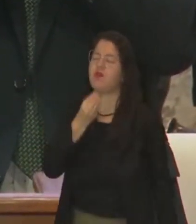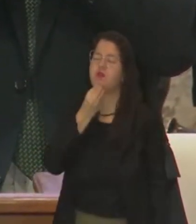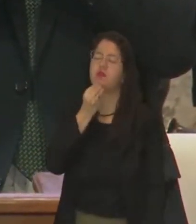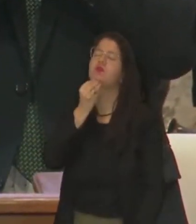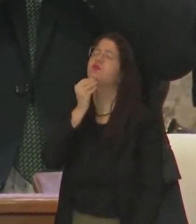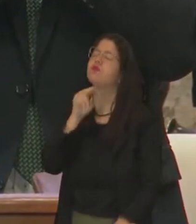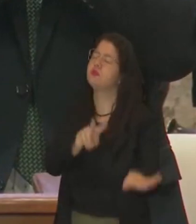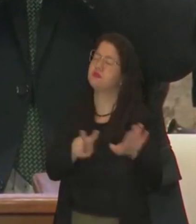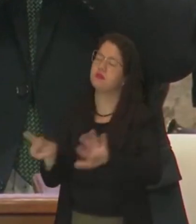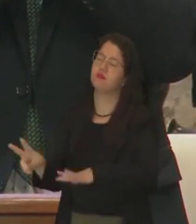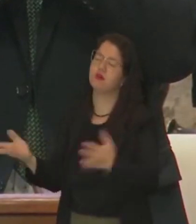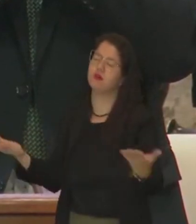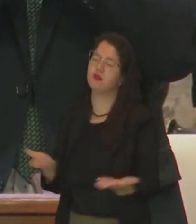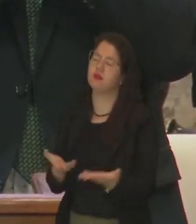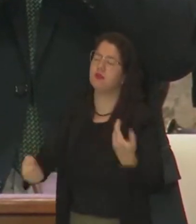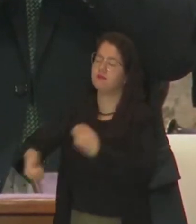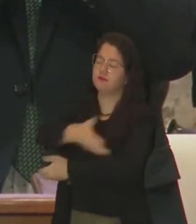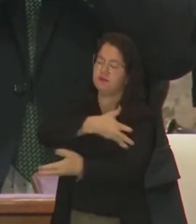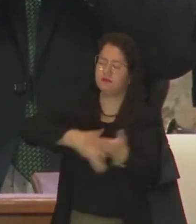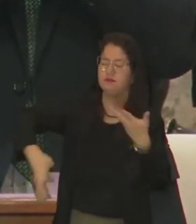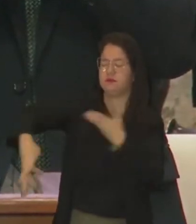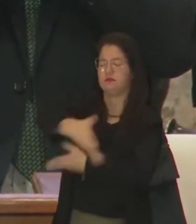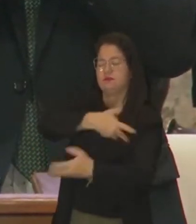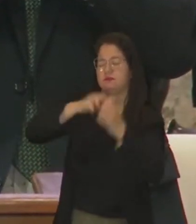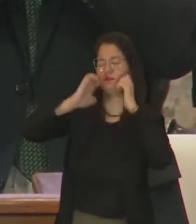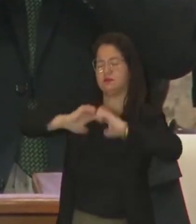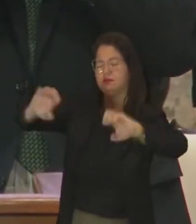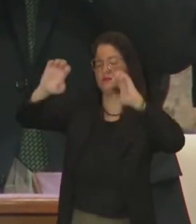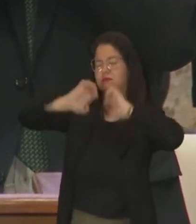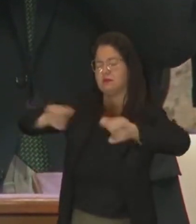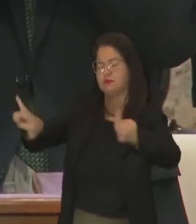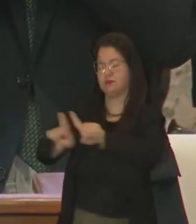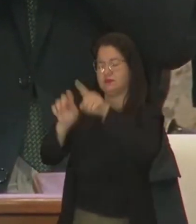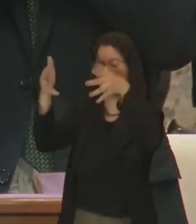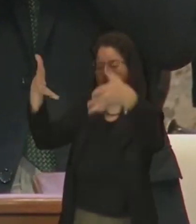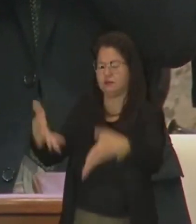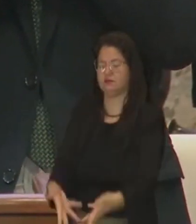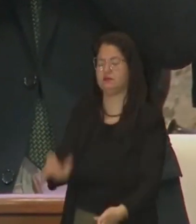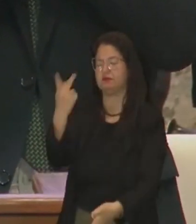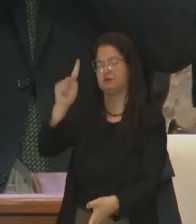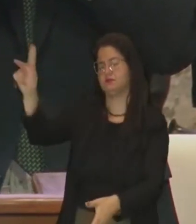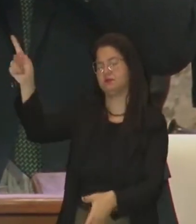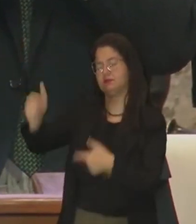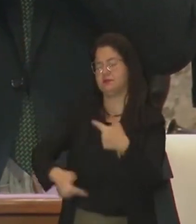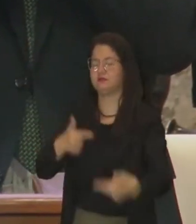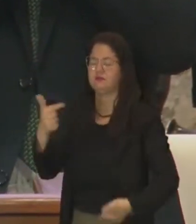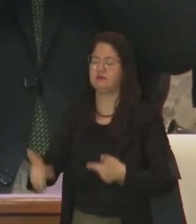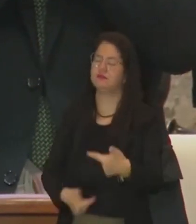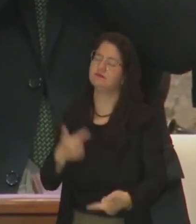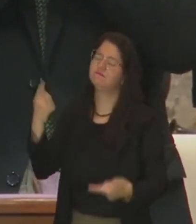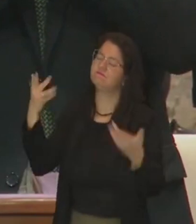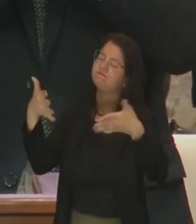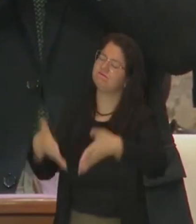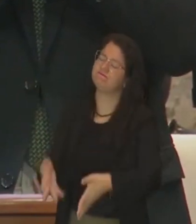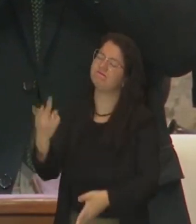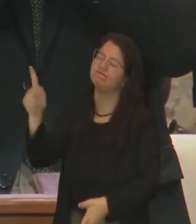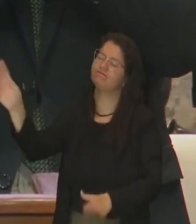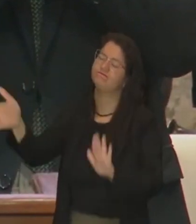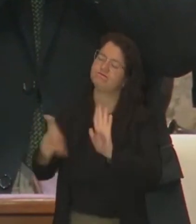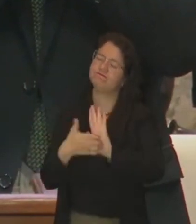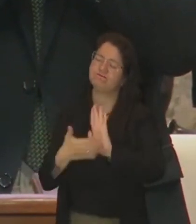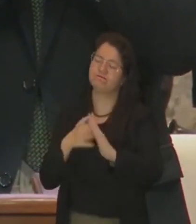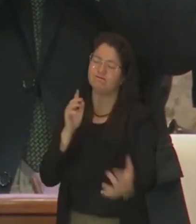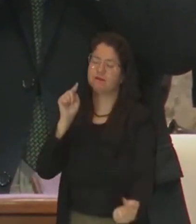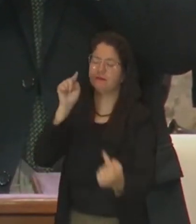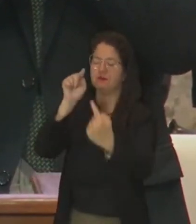oportunidades essa semana de compartilhar do Evangelho, de participar da Tua obra, de participar do Teu